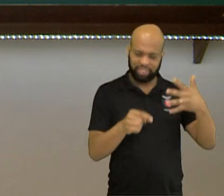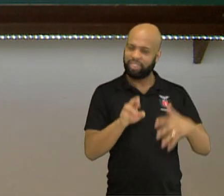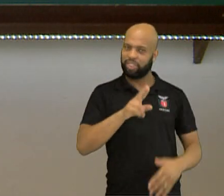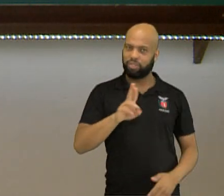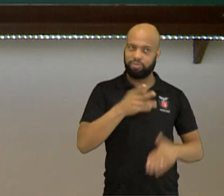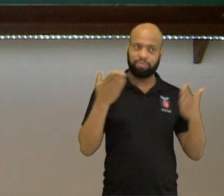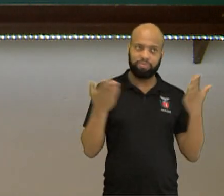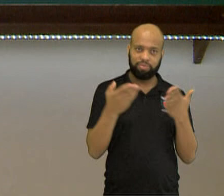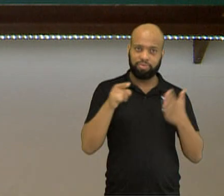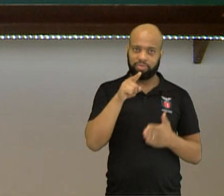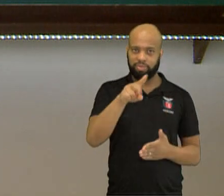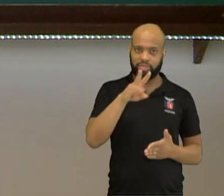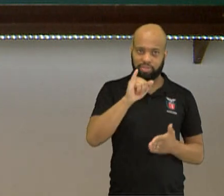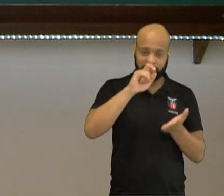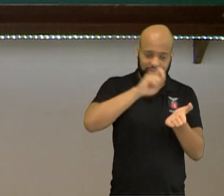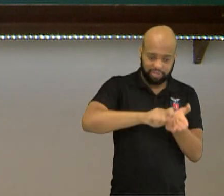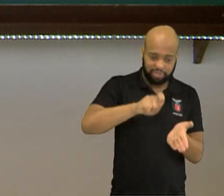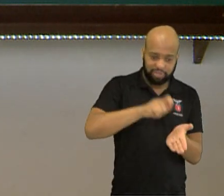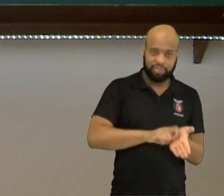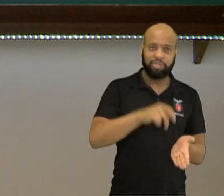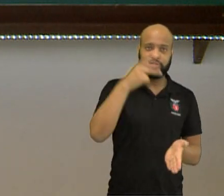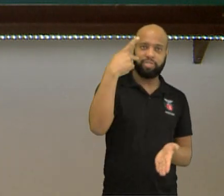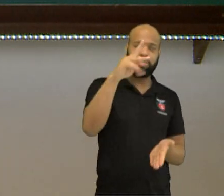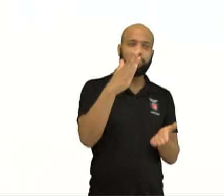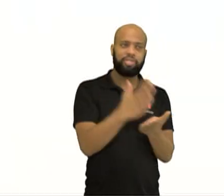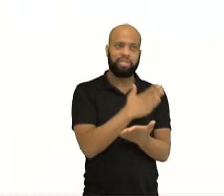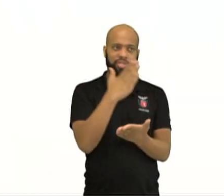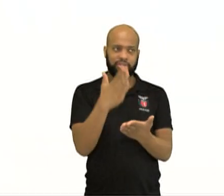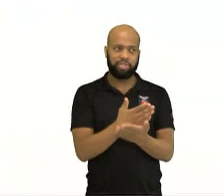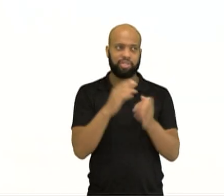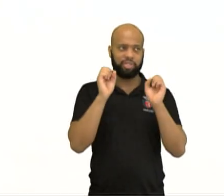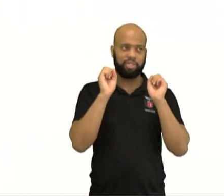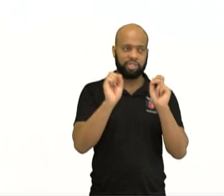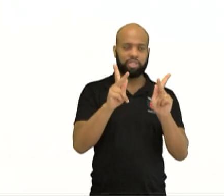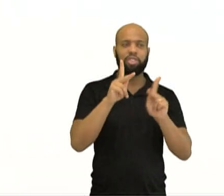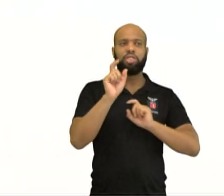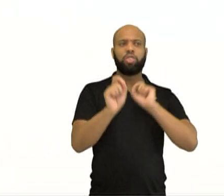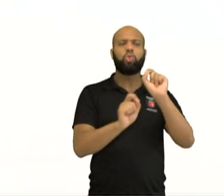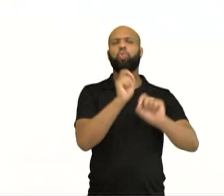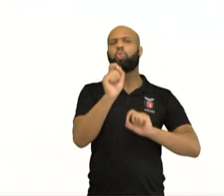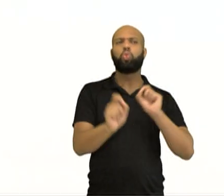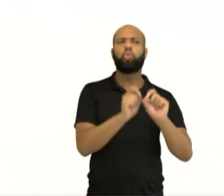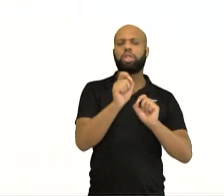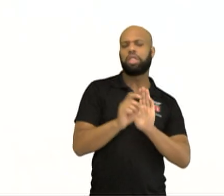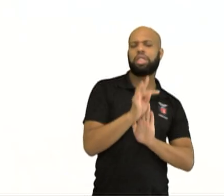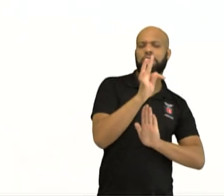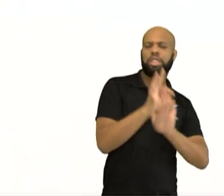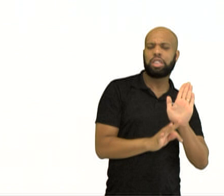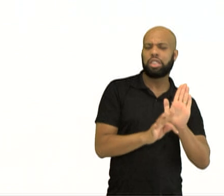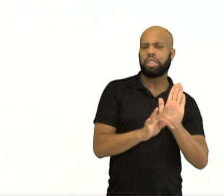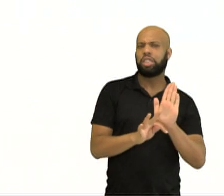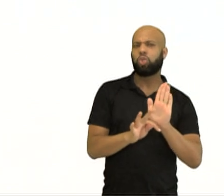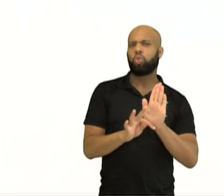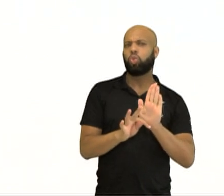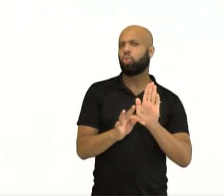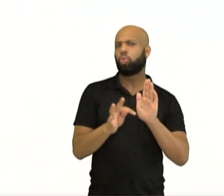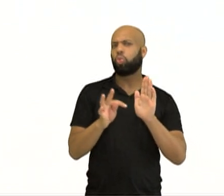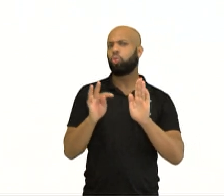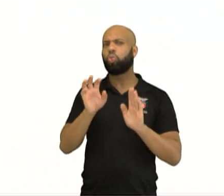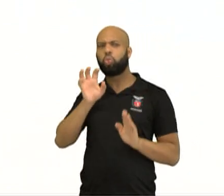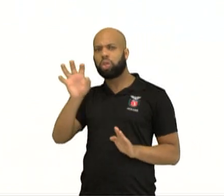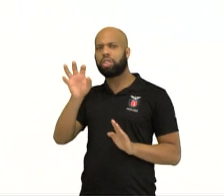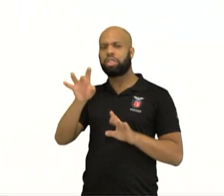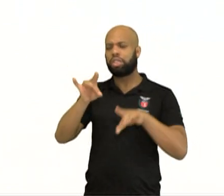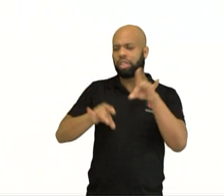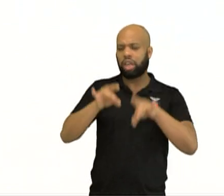vai escrever aí no seu caderno, né, o que é um texto dramático,